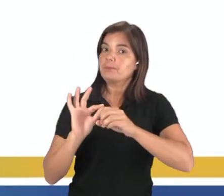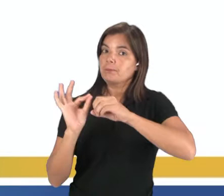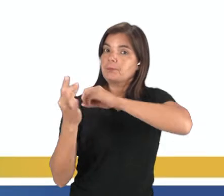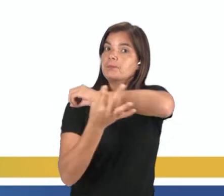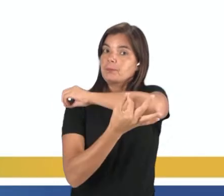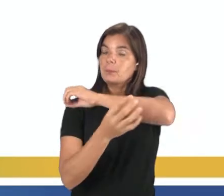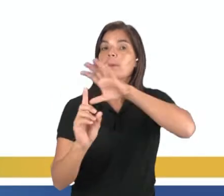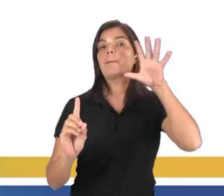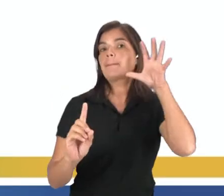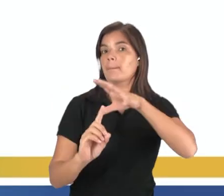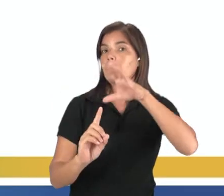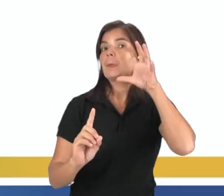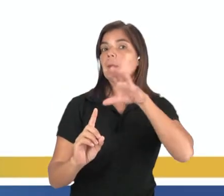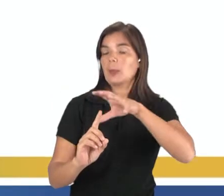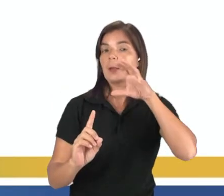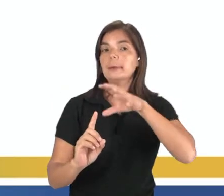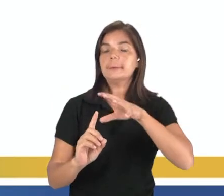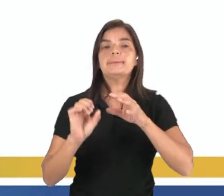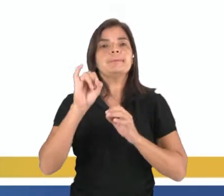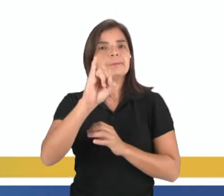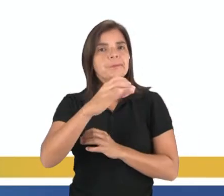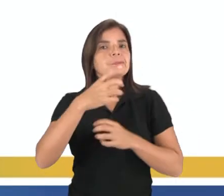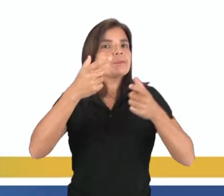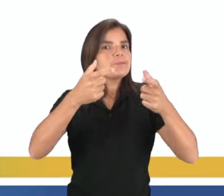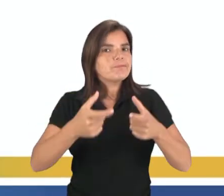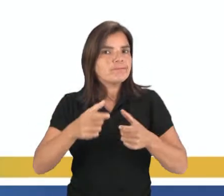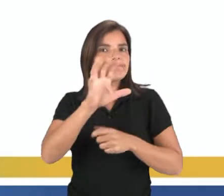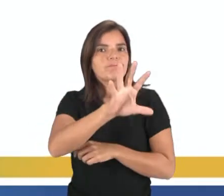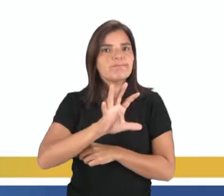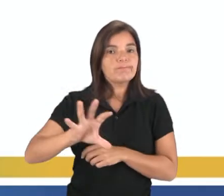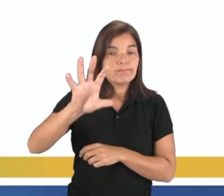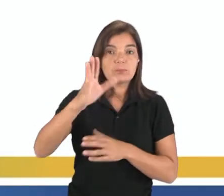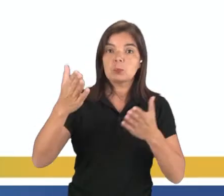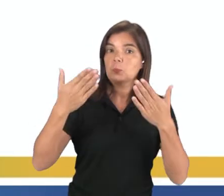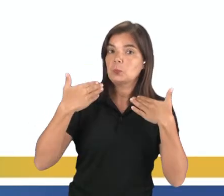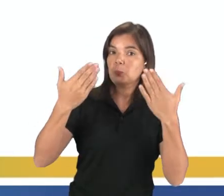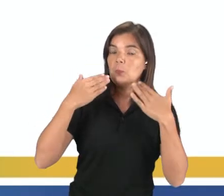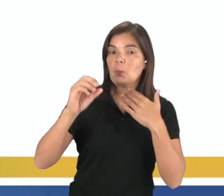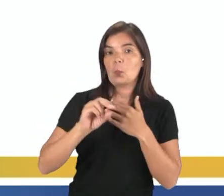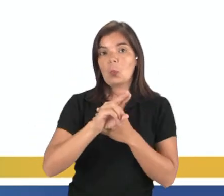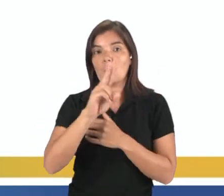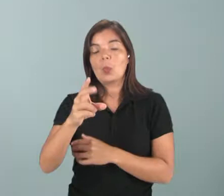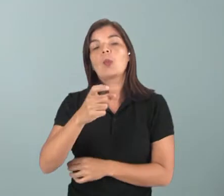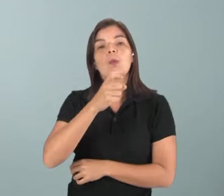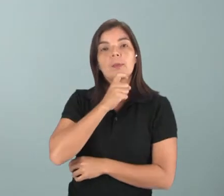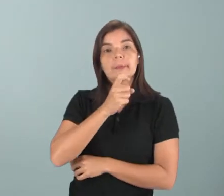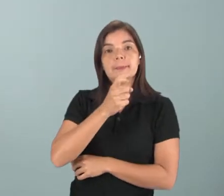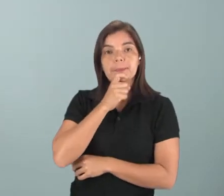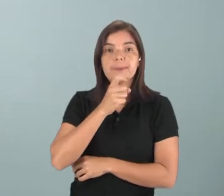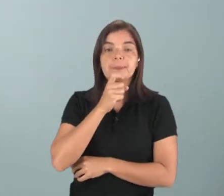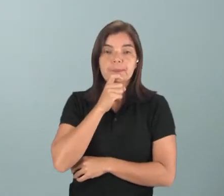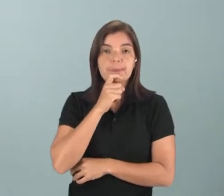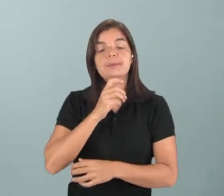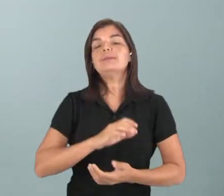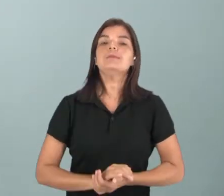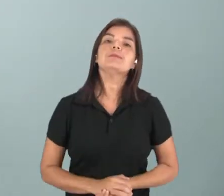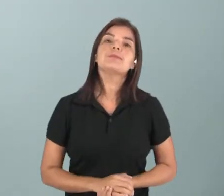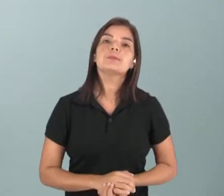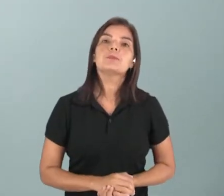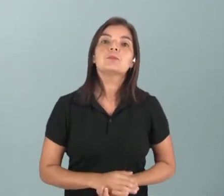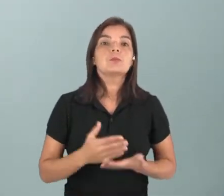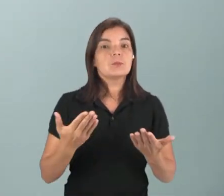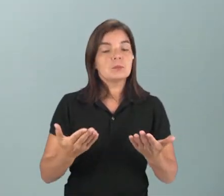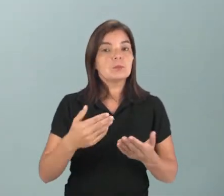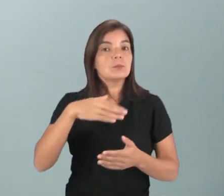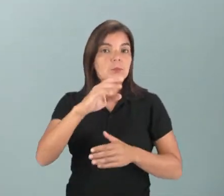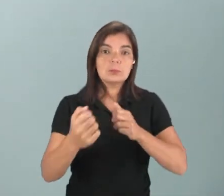ela vai influenciar diretamente se aquela região tem um clima mais quente ou um clima mais temperado, um clima mais frio, tá bom?